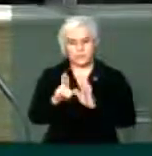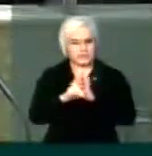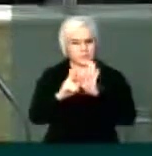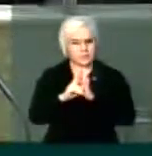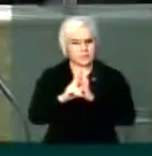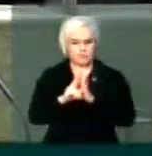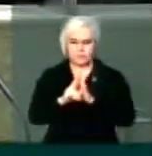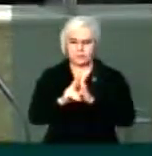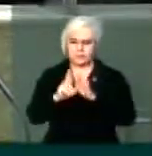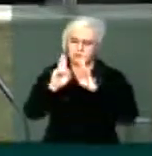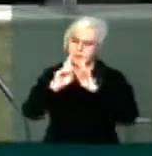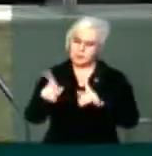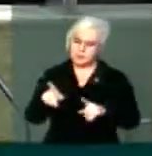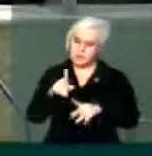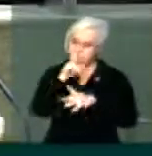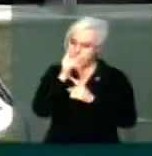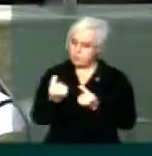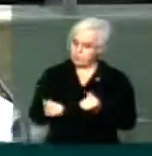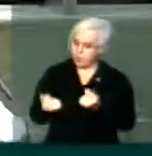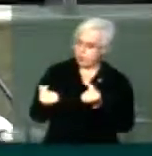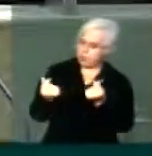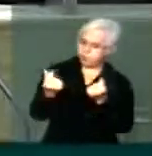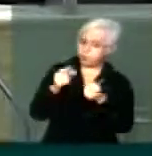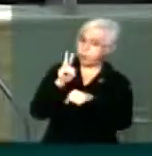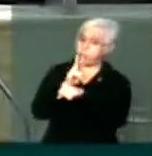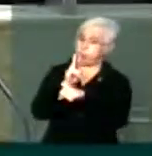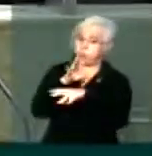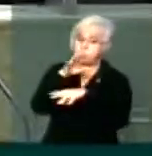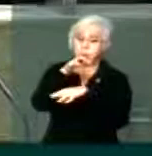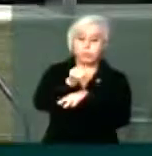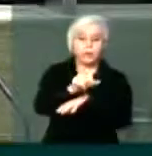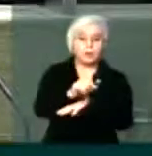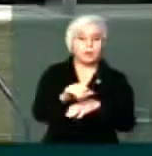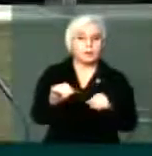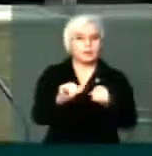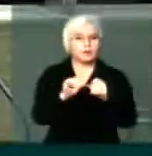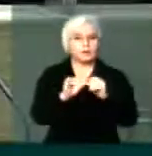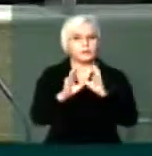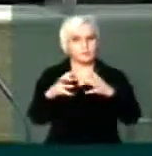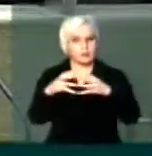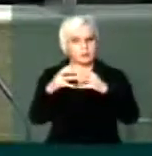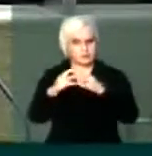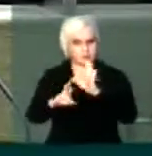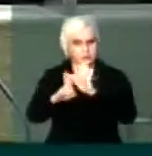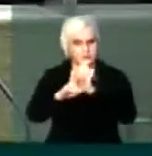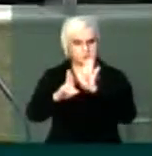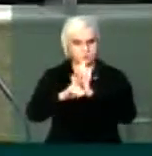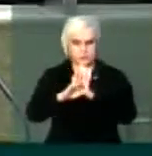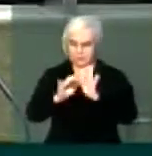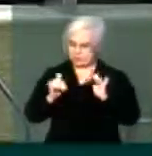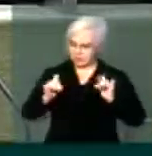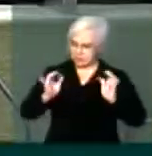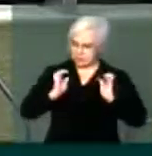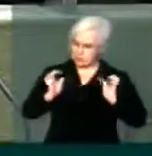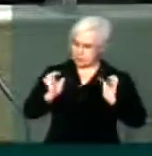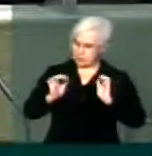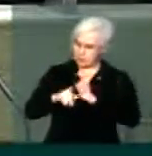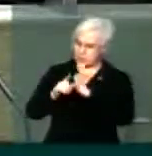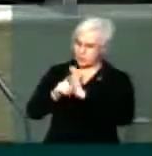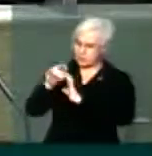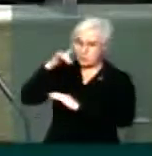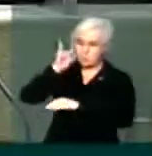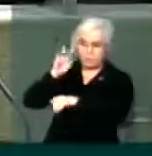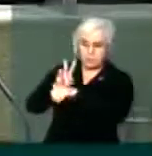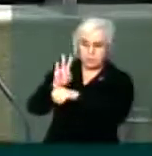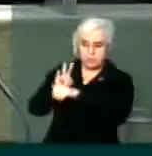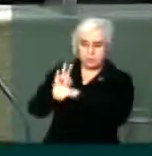desproporcional, inchada pelo poder econômico, faz com que os representantes da elite rural se